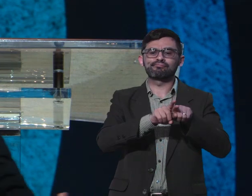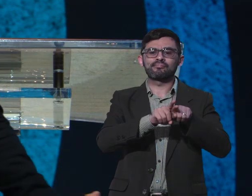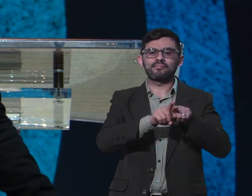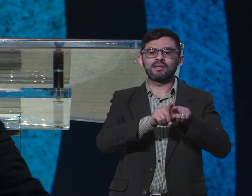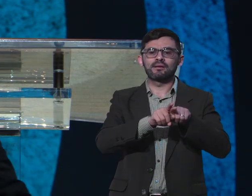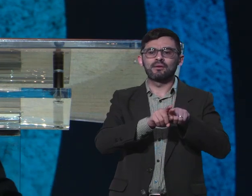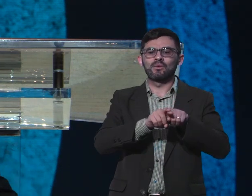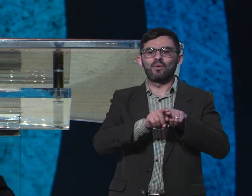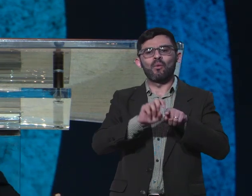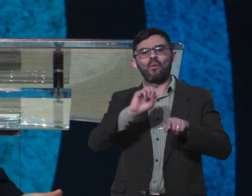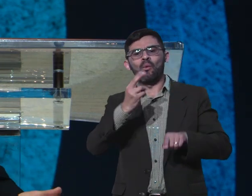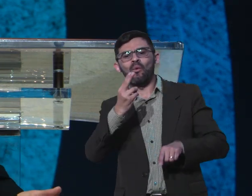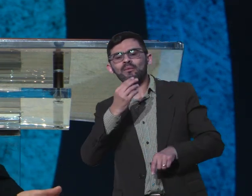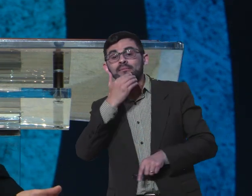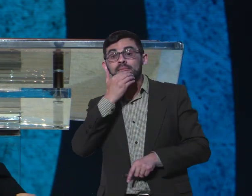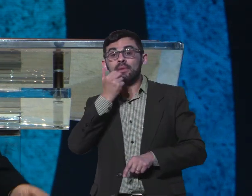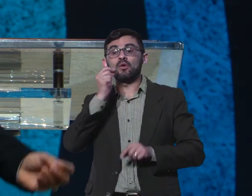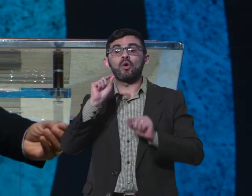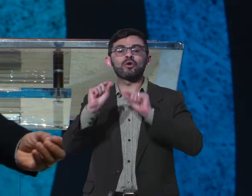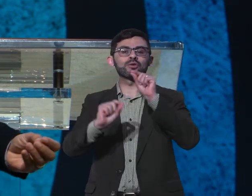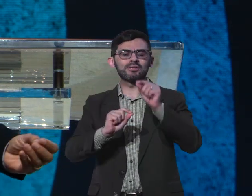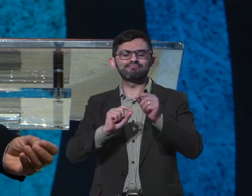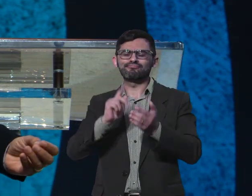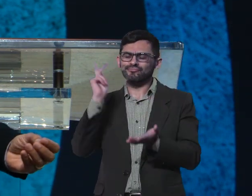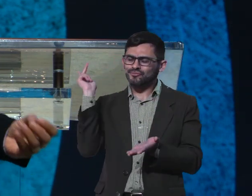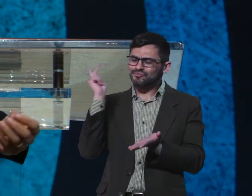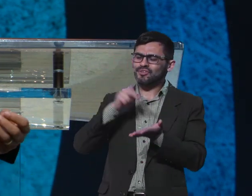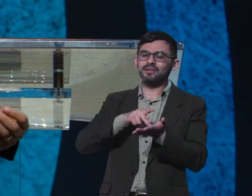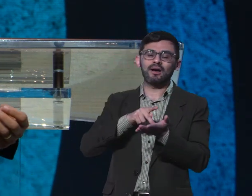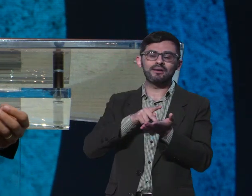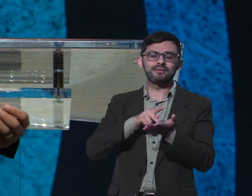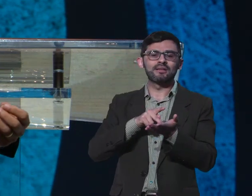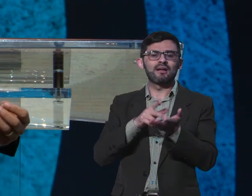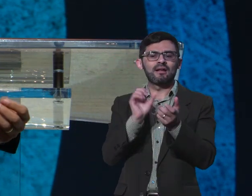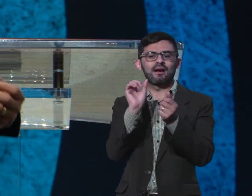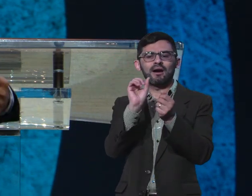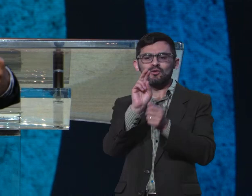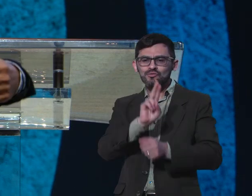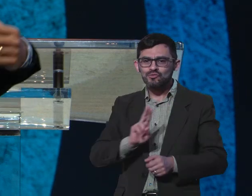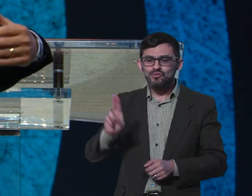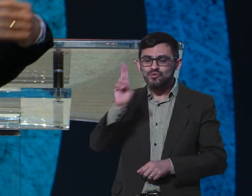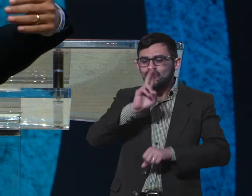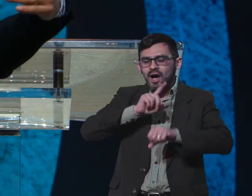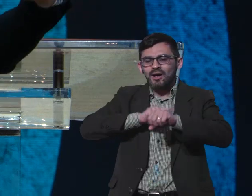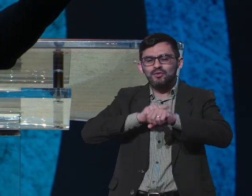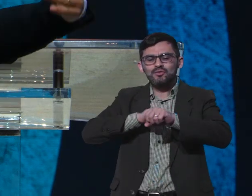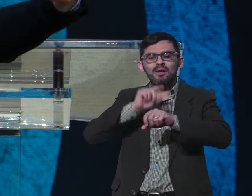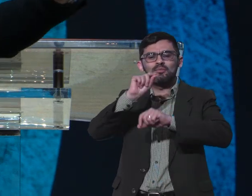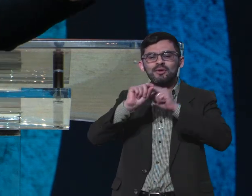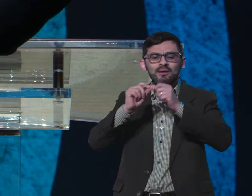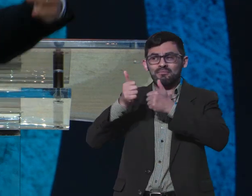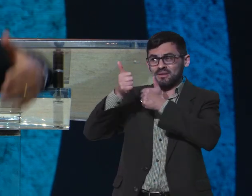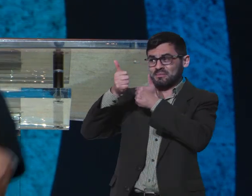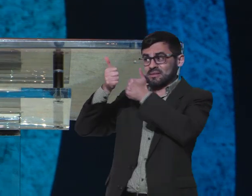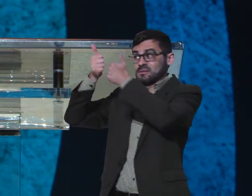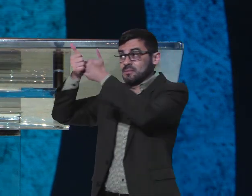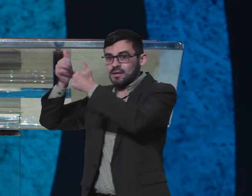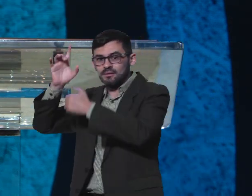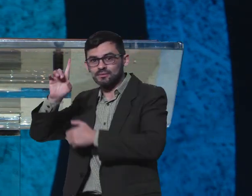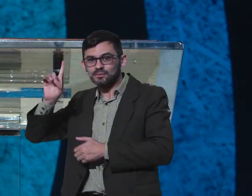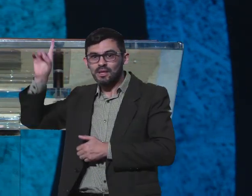Não seria melhor você dedicar-se a coisas que te levarão para mais próximo de